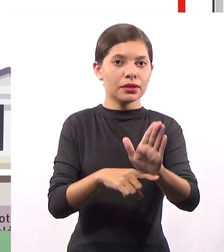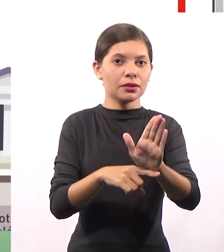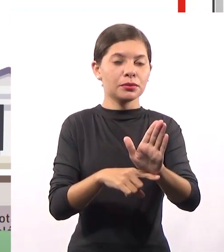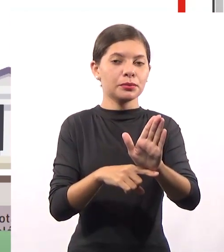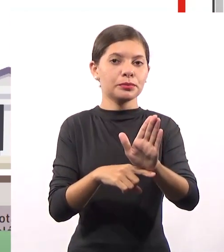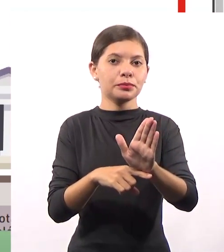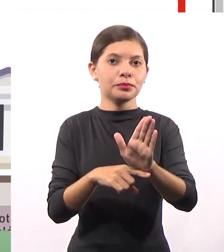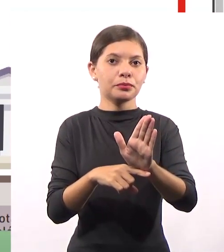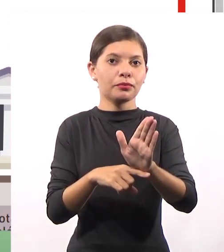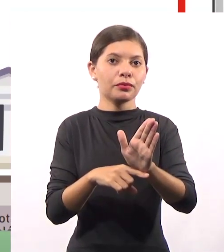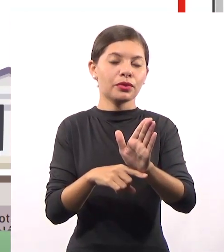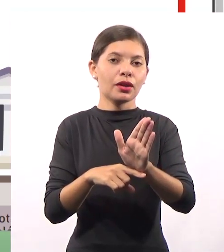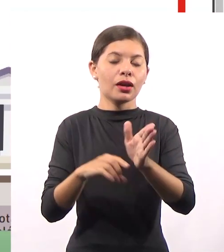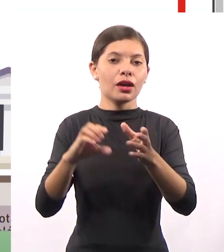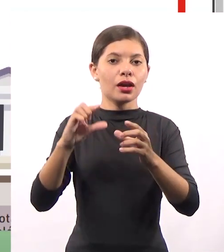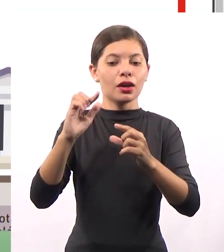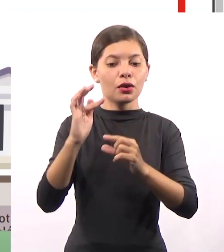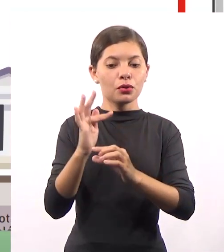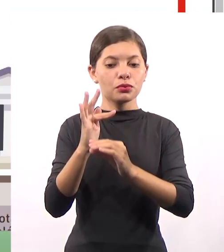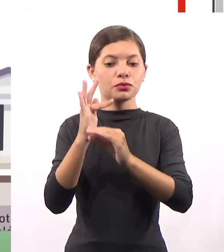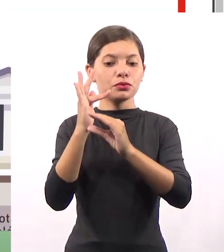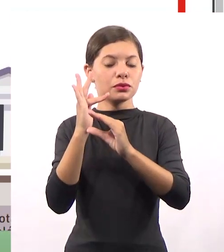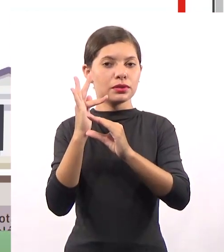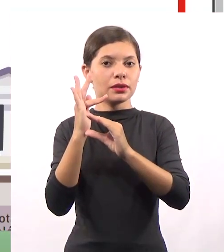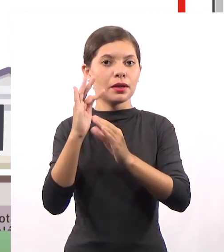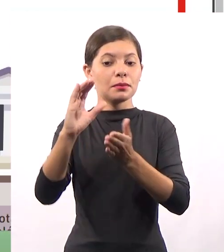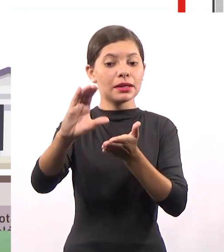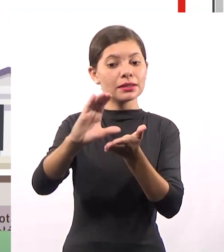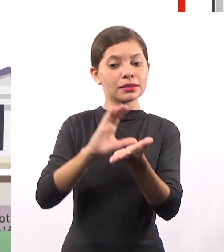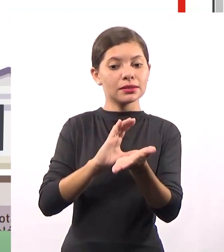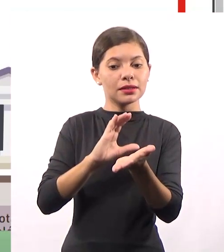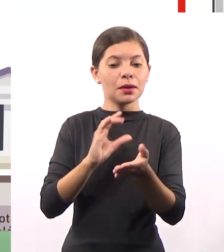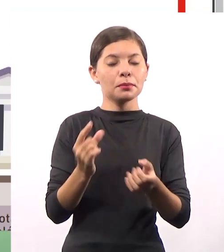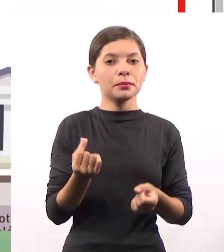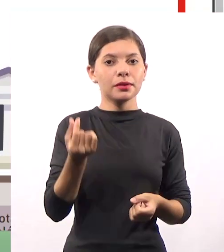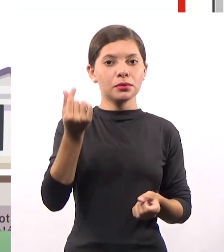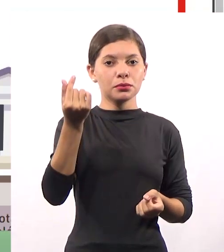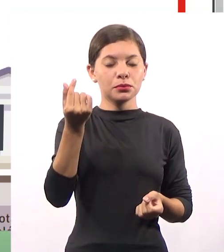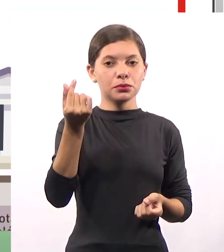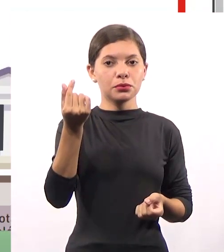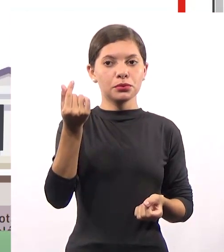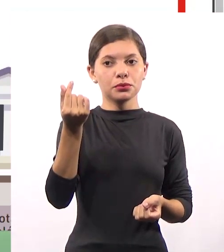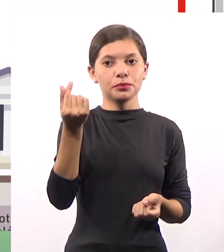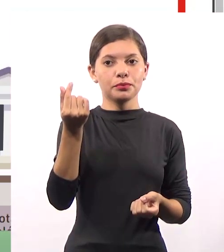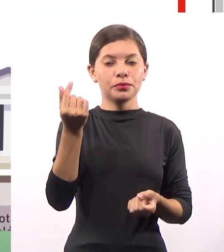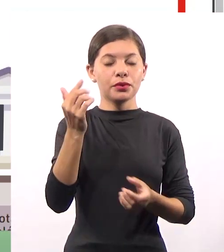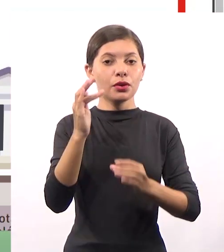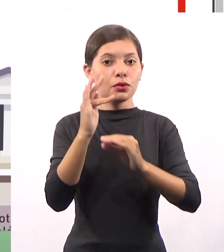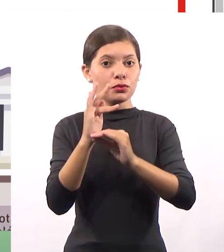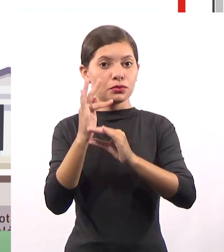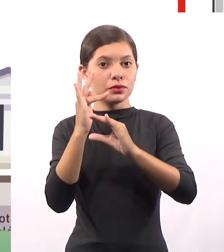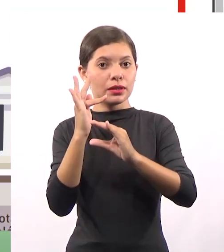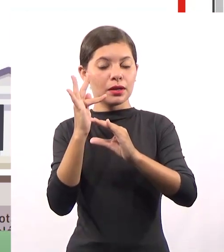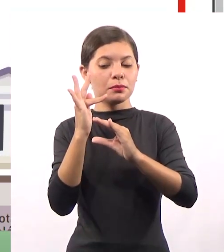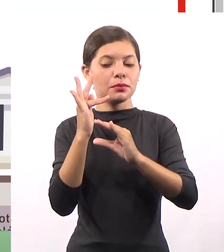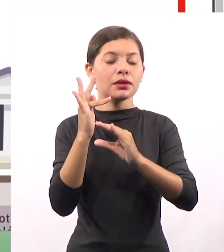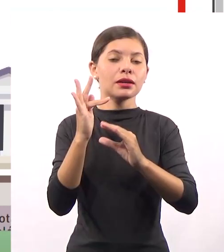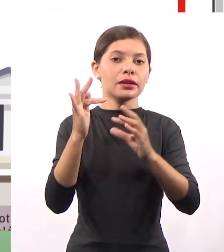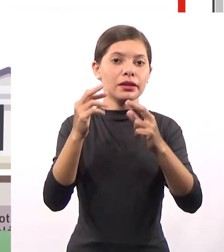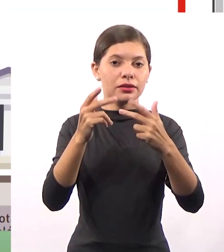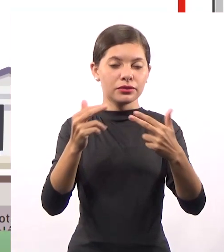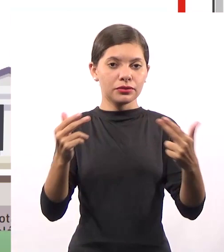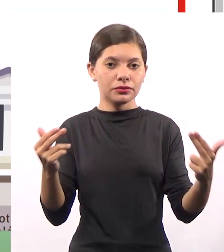O Fundeb vai receber recurso do FNDE, mas o Fundeb é outro